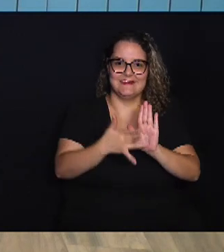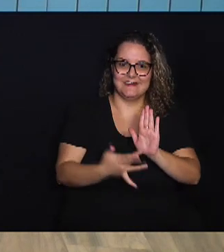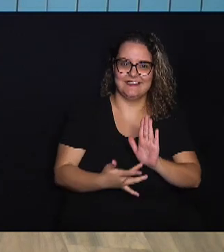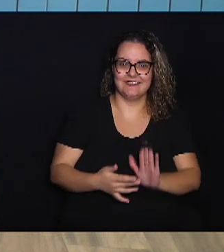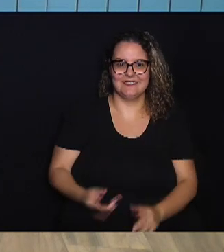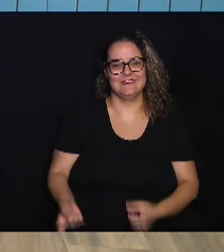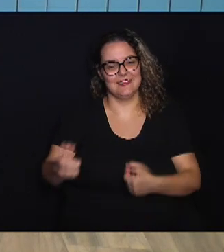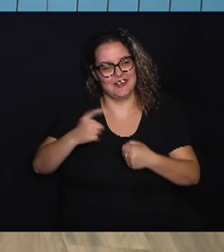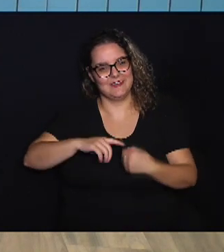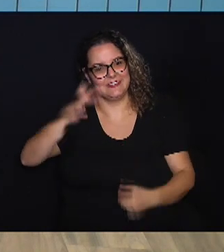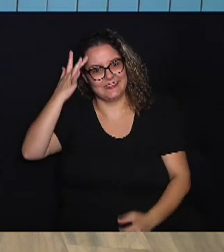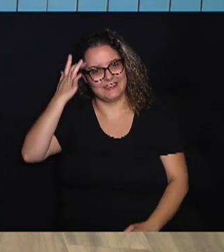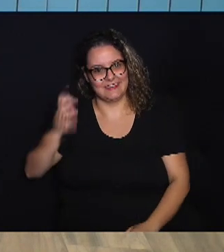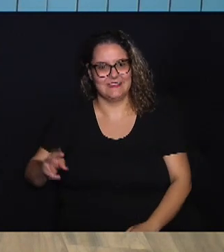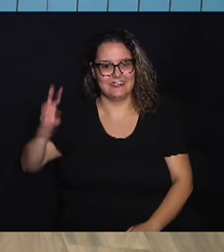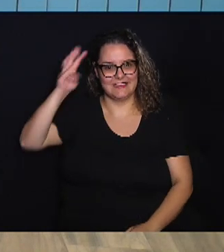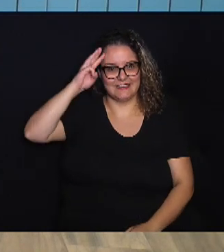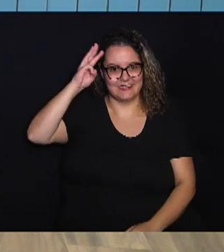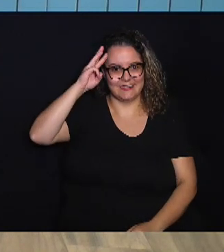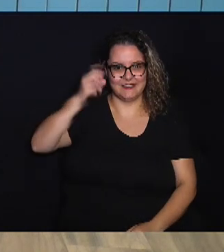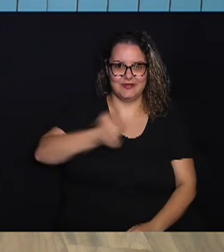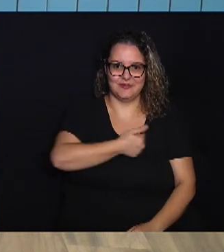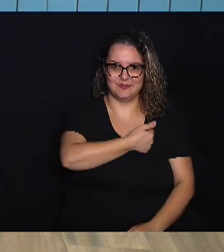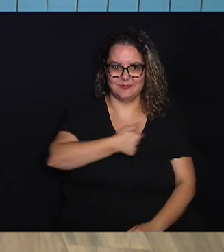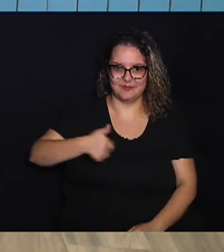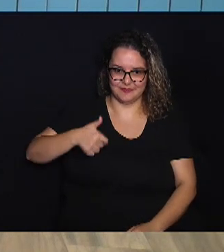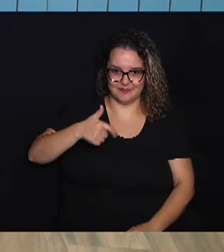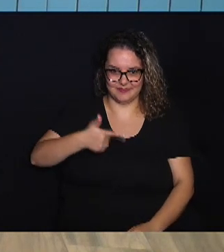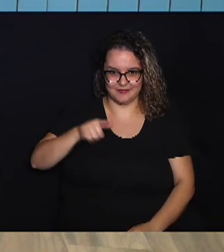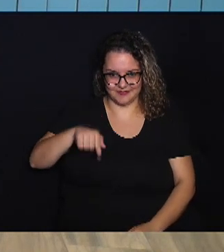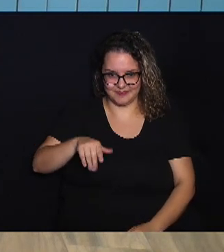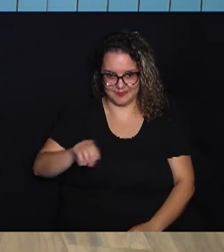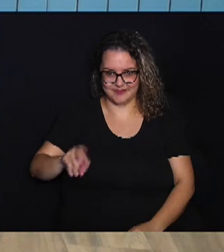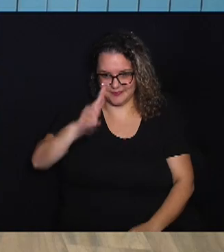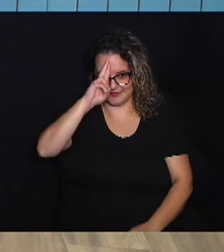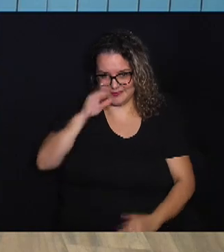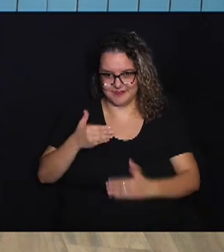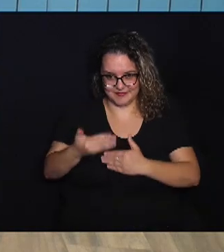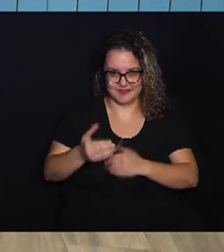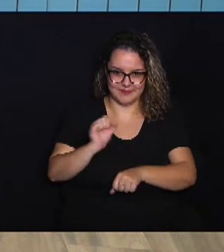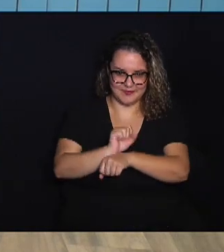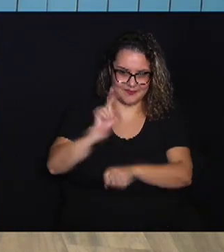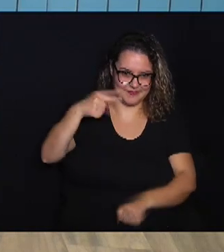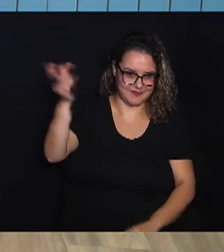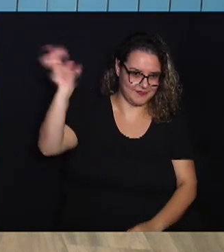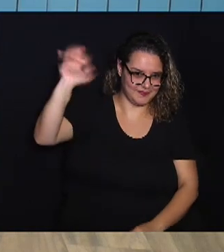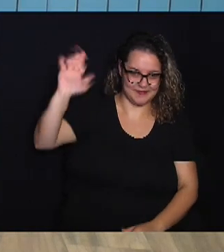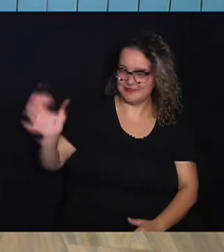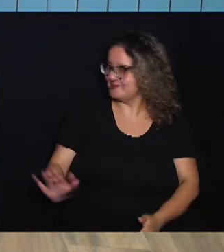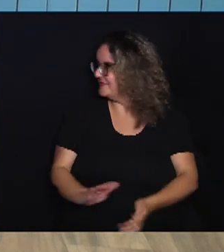eu volto amanhã, na terça-feira, ao meio-dia, ao vivo. Te espero, hein? Até lá. Tchau, tchau.